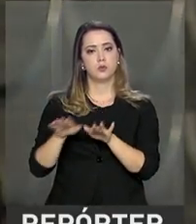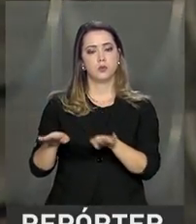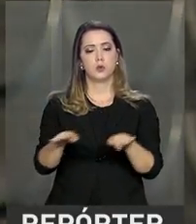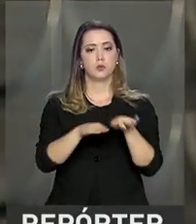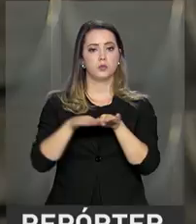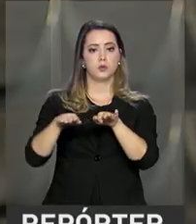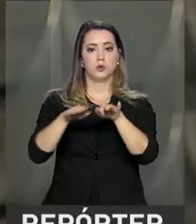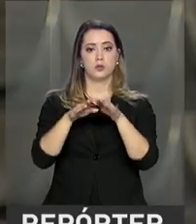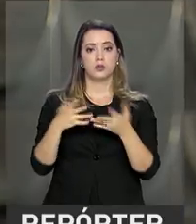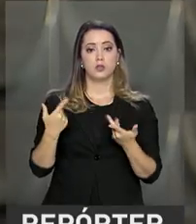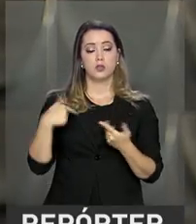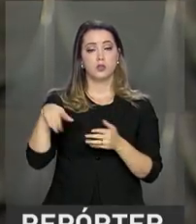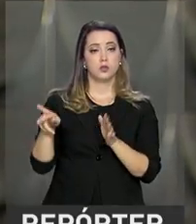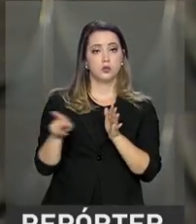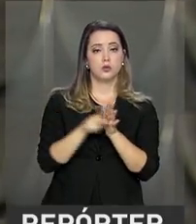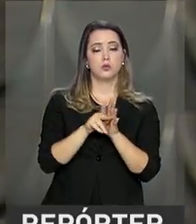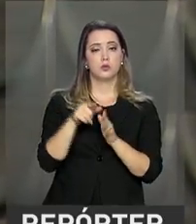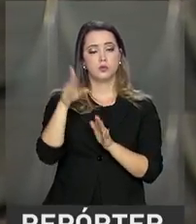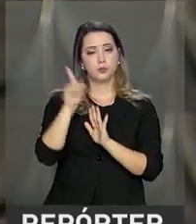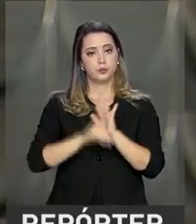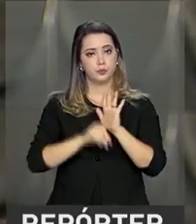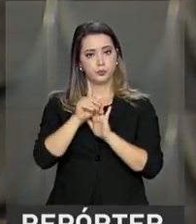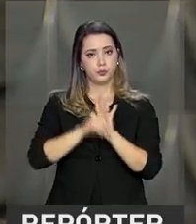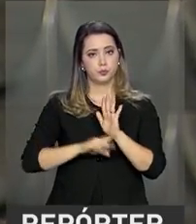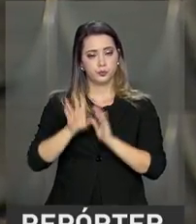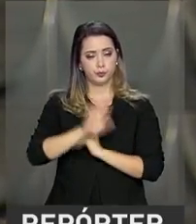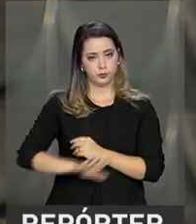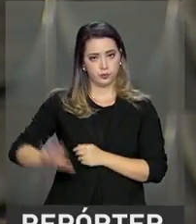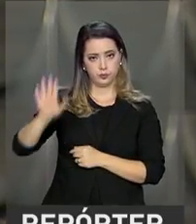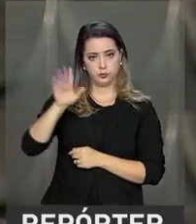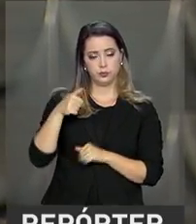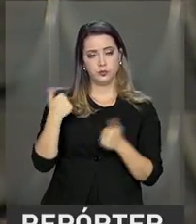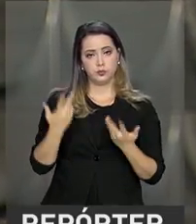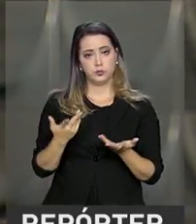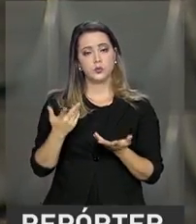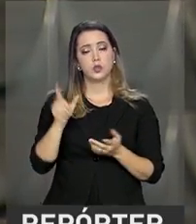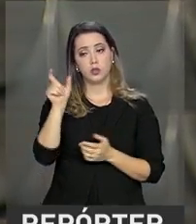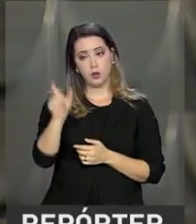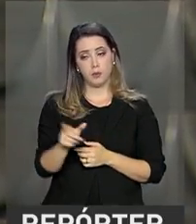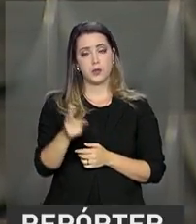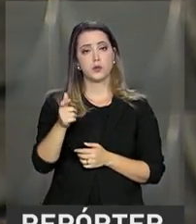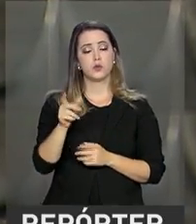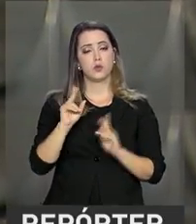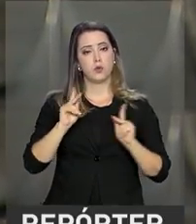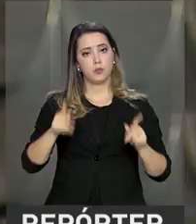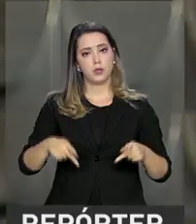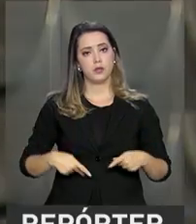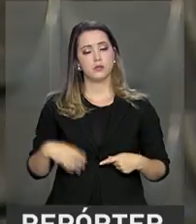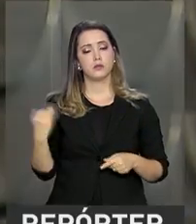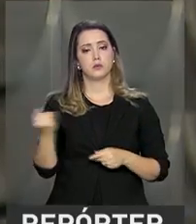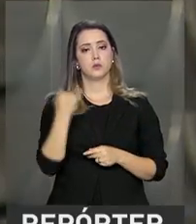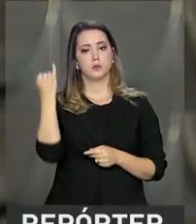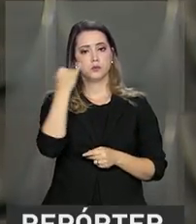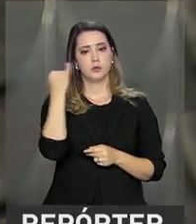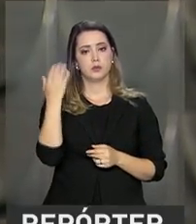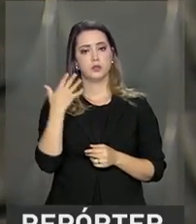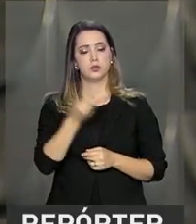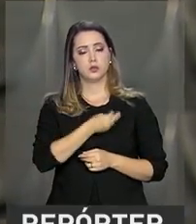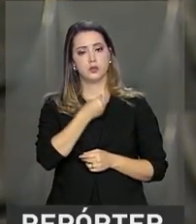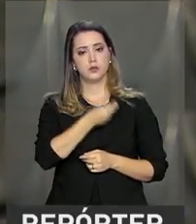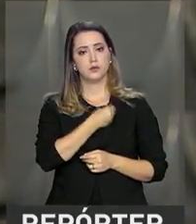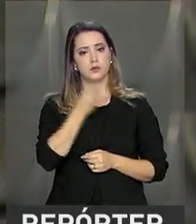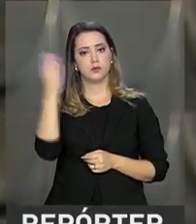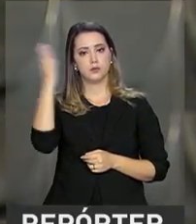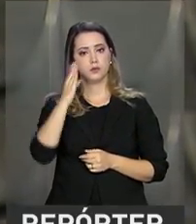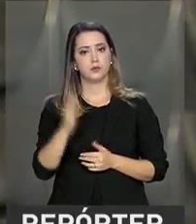democracia, isso é da essência do próprio Estado Democrático de Direito. E por isso, a dignidade da pessoa humana é um dos fundamentos da existência do